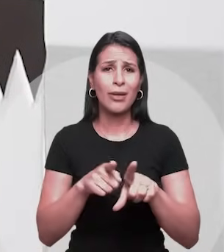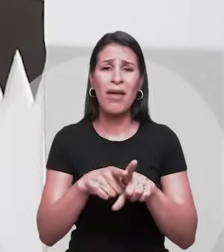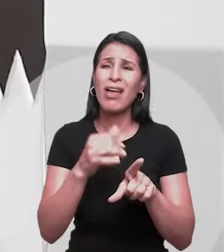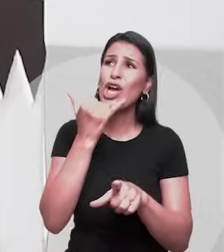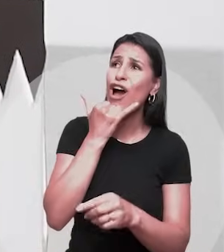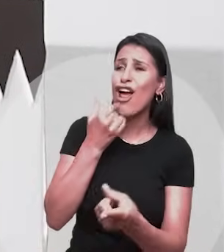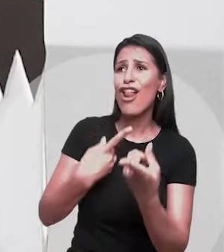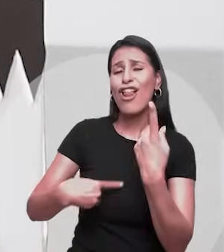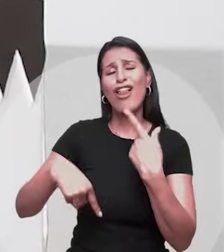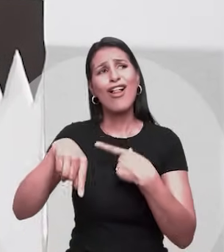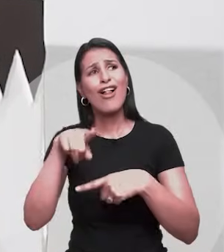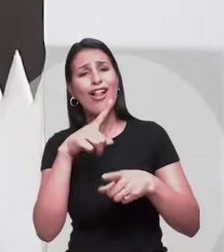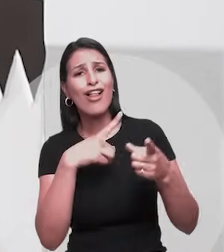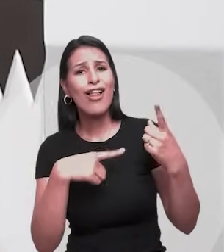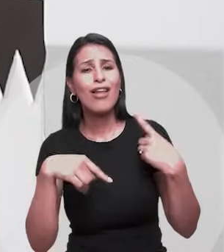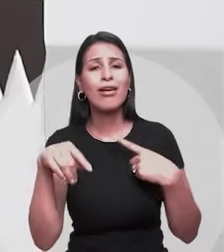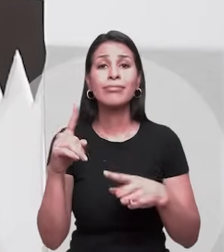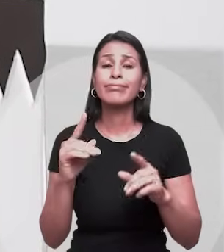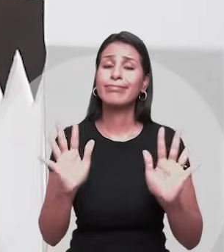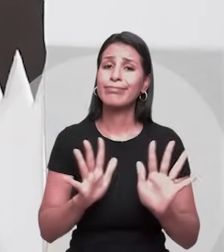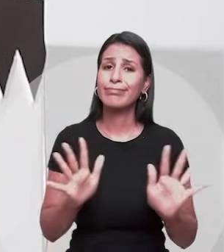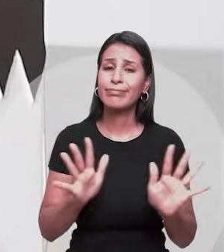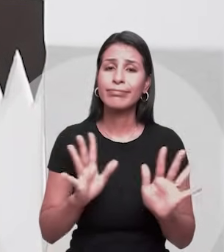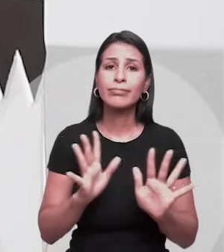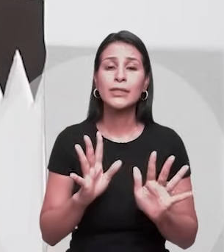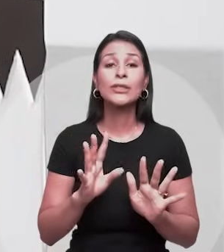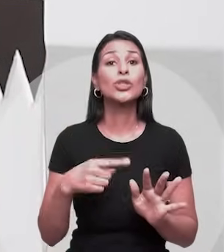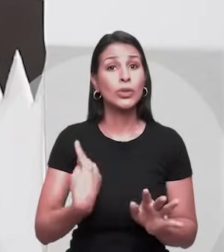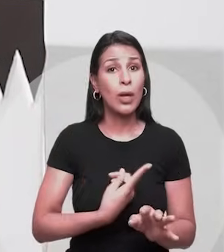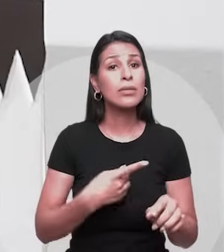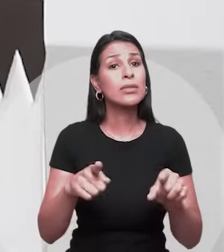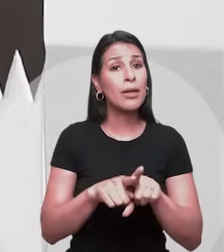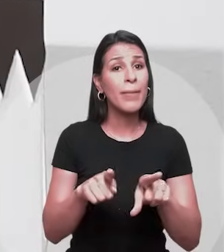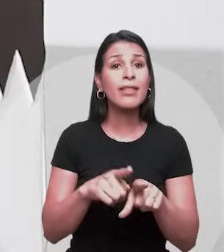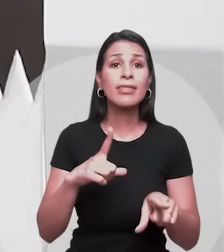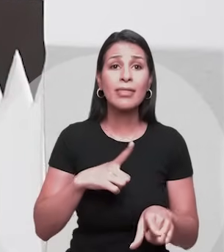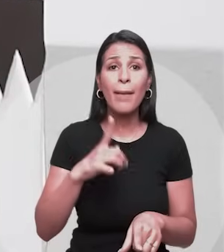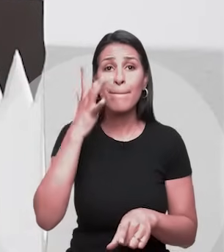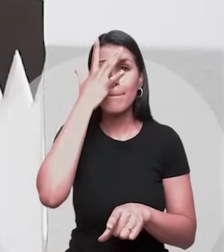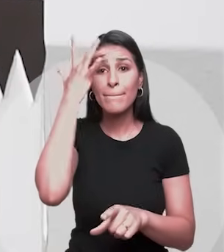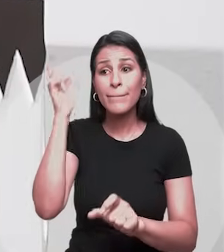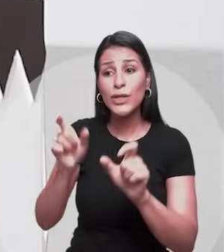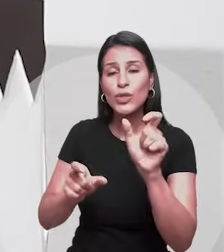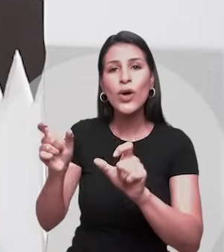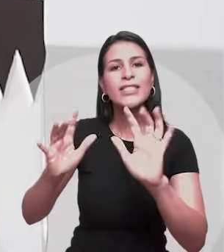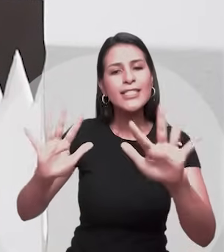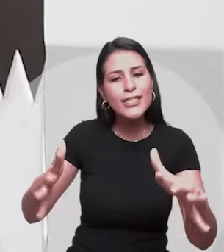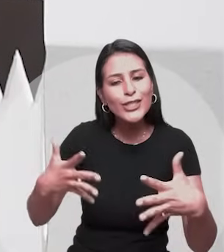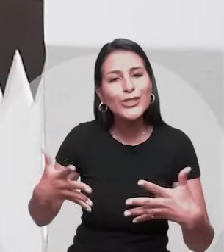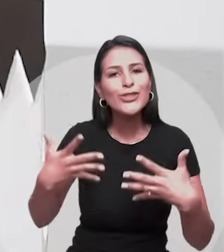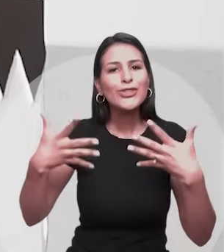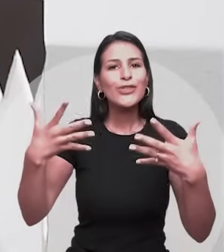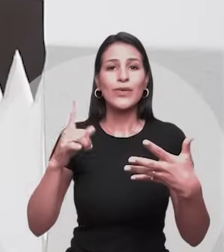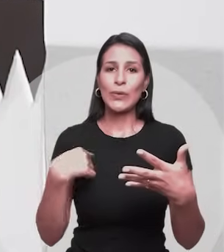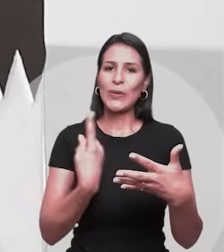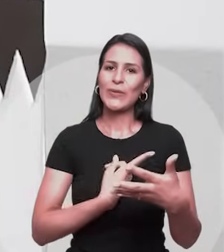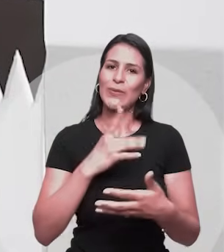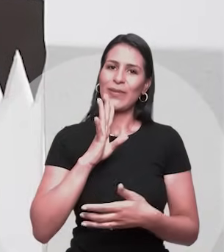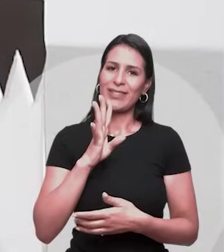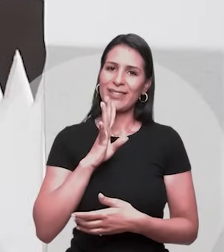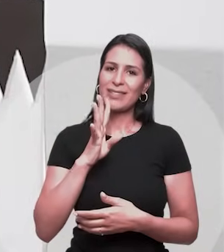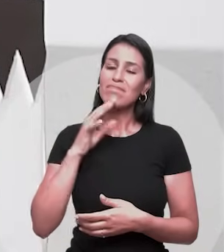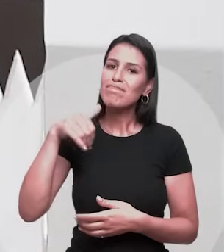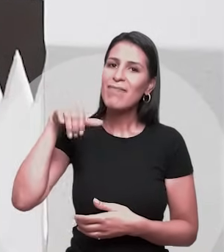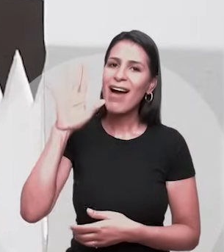nós também temos pessoas que nos incentivam e nos motivam a conhecer a este Deus. Por isso,